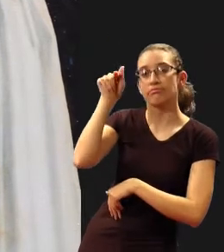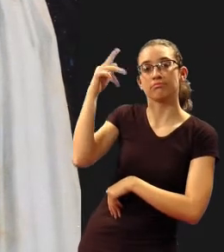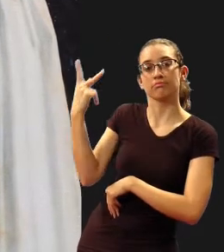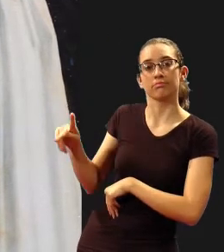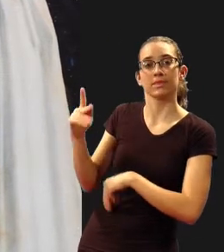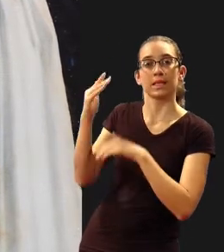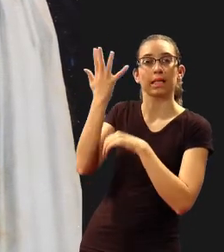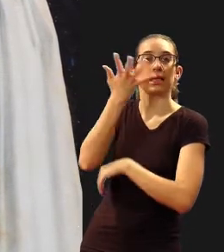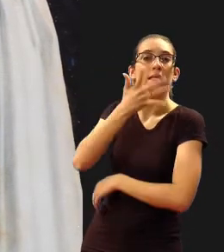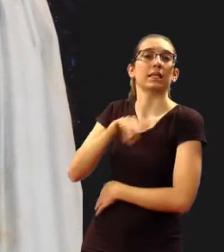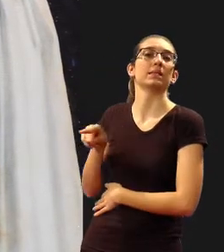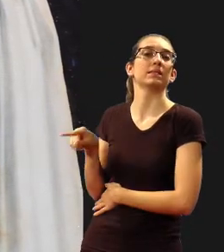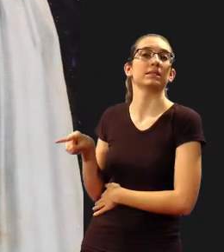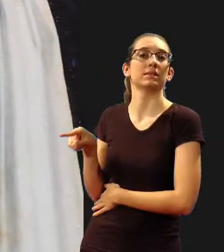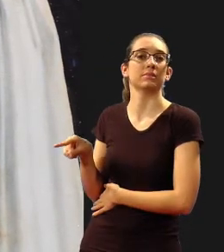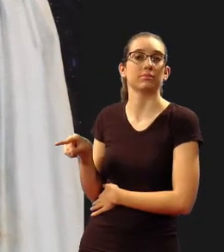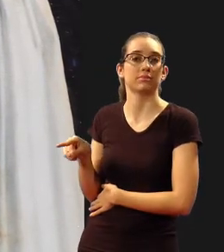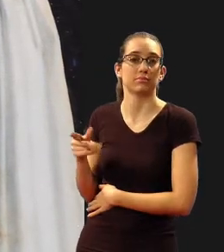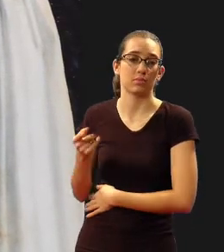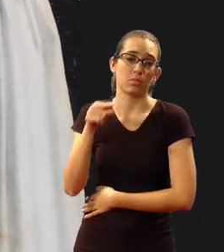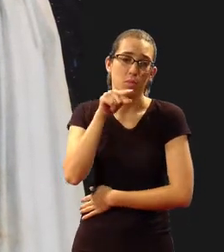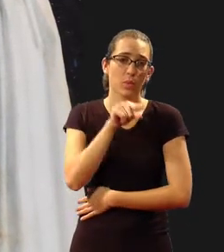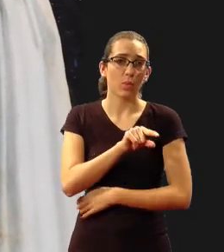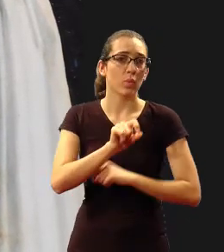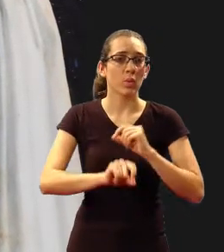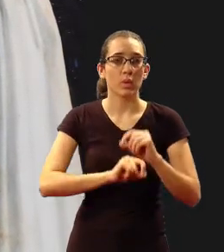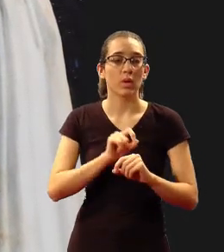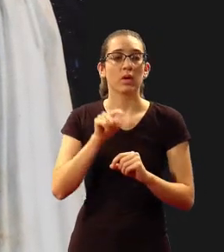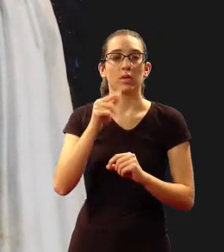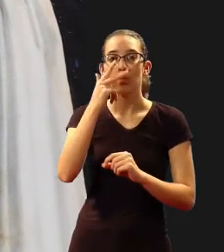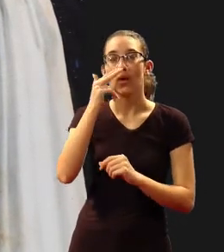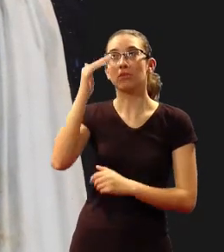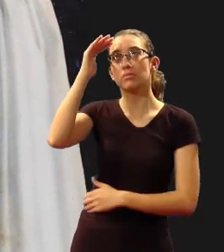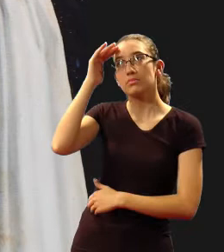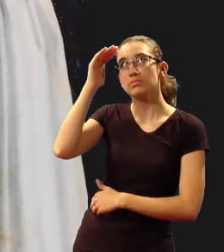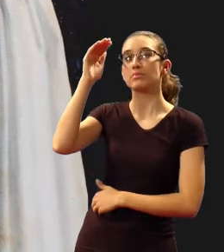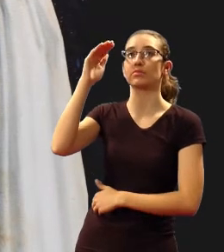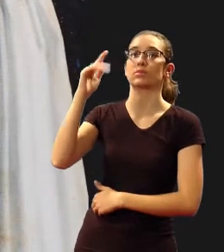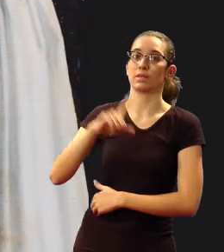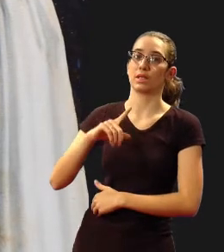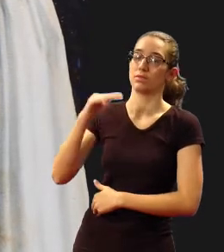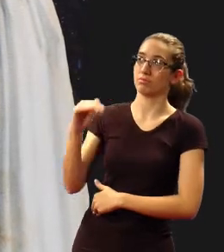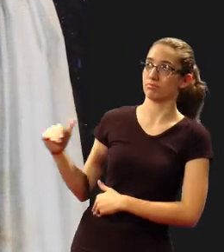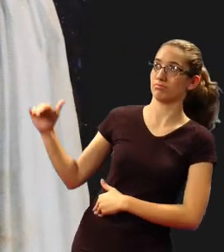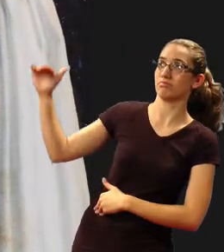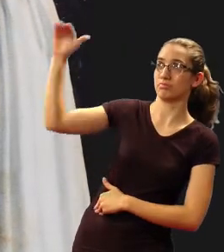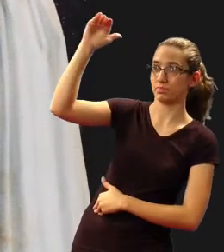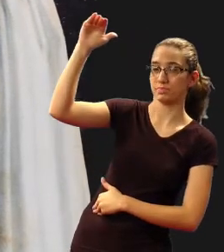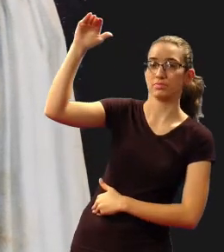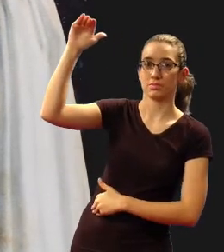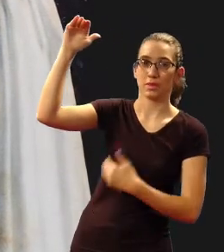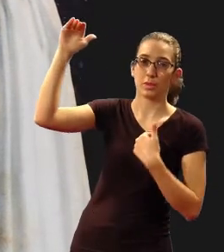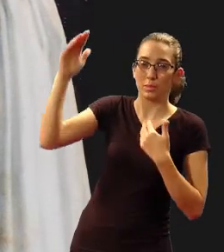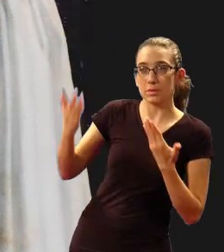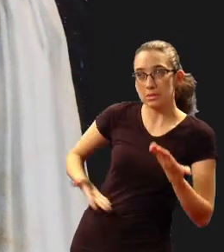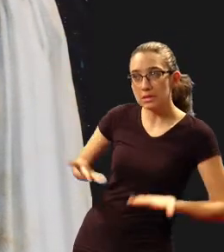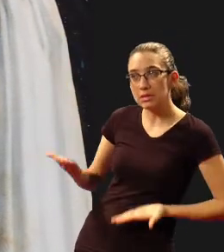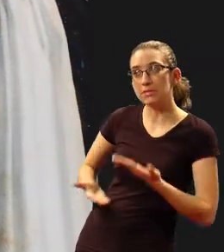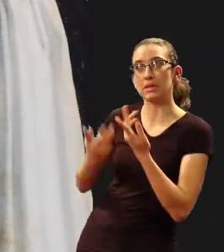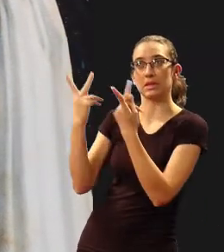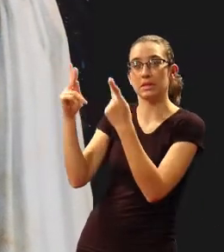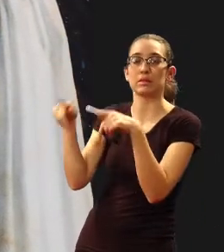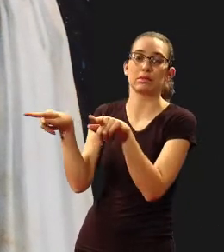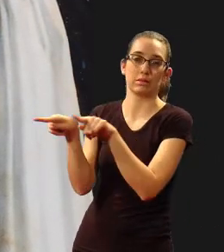autoridade civil, a autoridade secular, então colocada em uma função de serviço